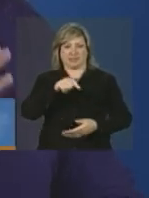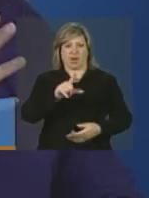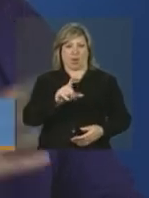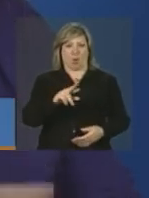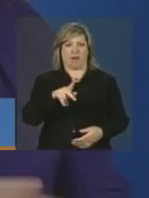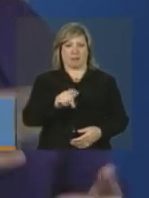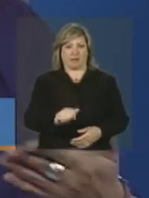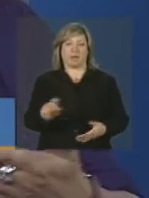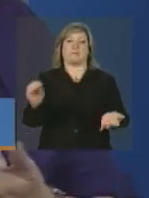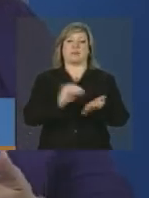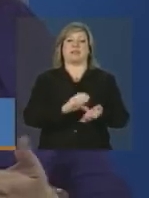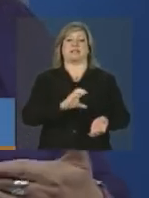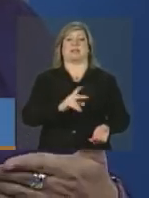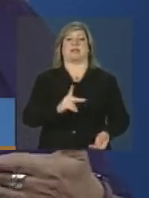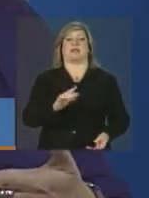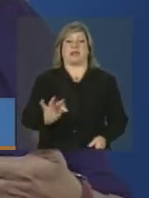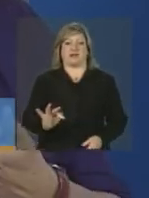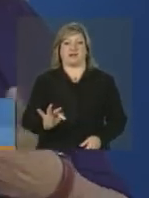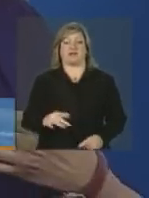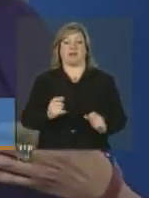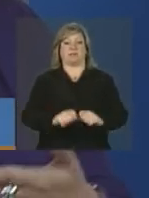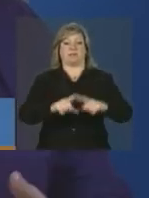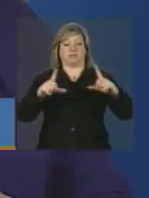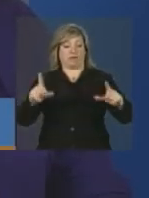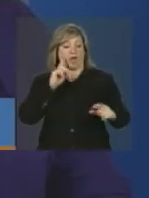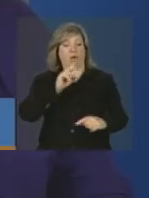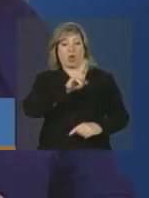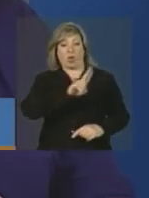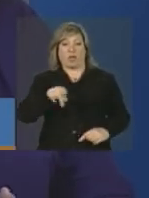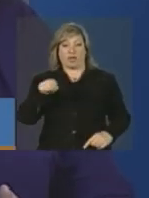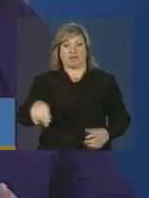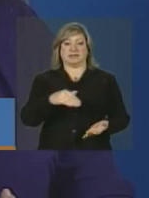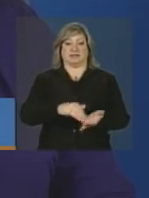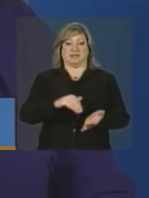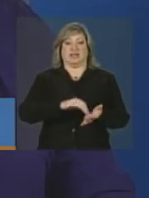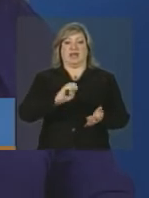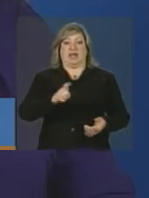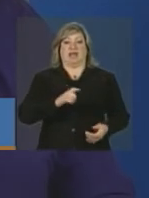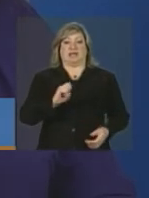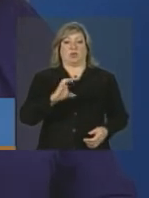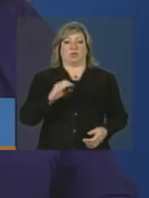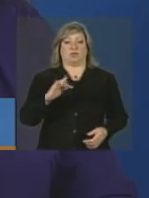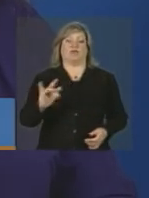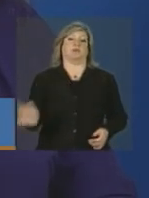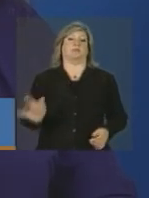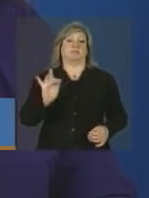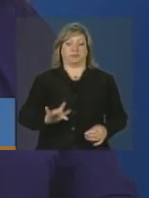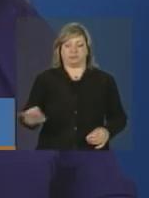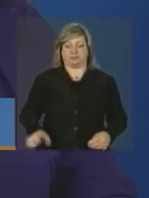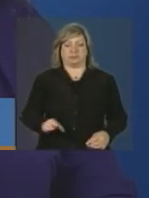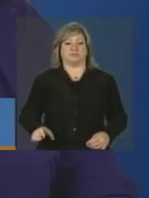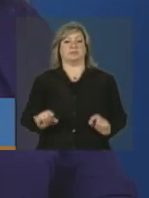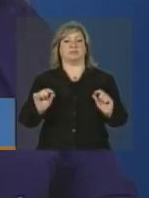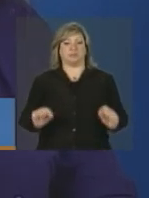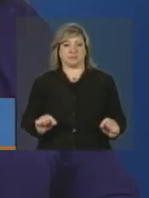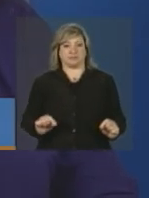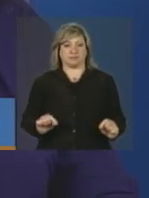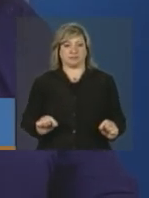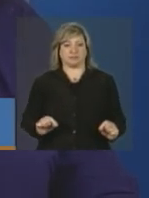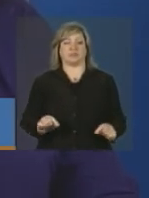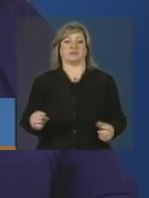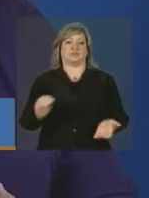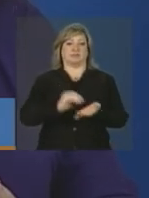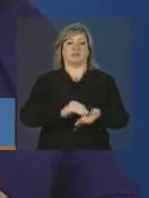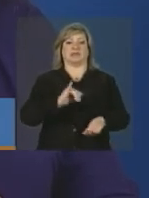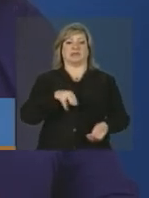CPF, aparecerá, então, o nome desse secretário executivo, clica em